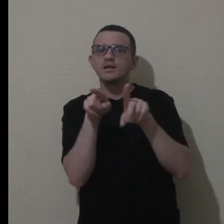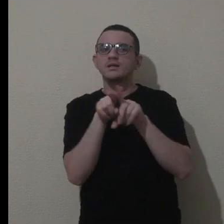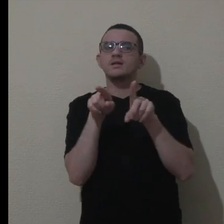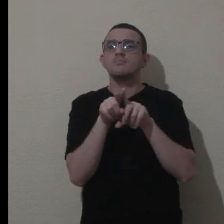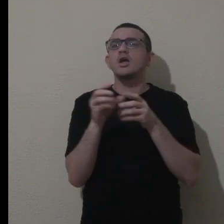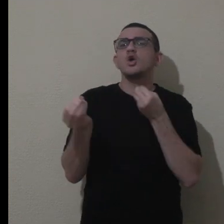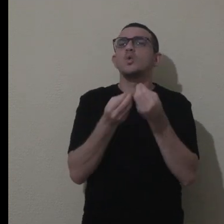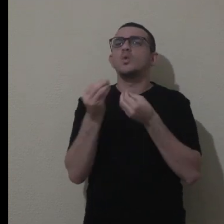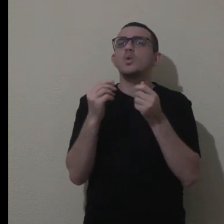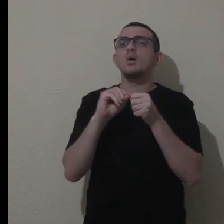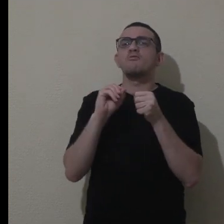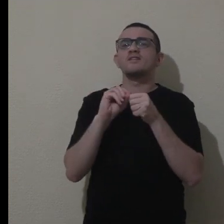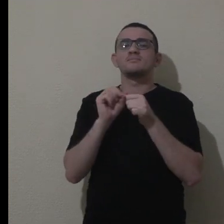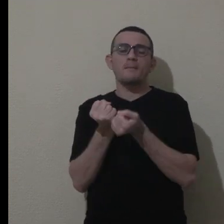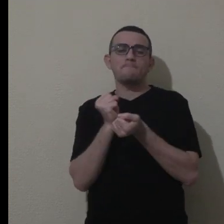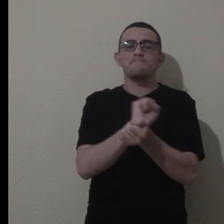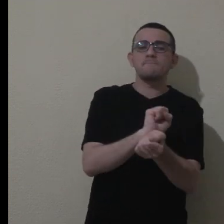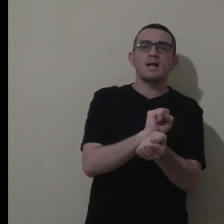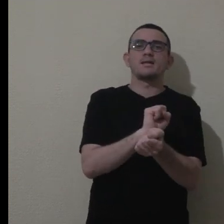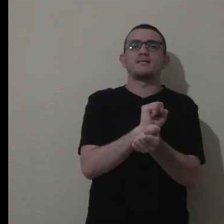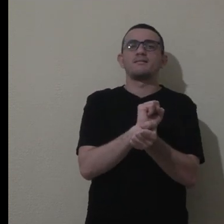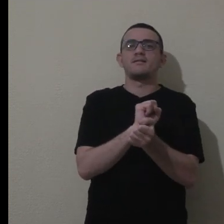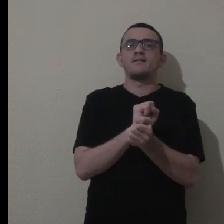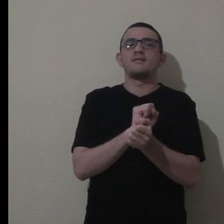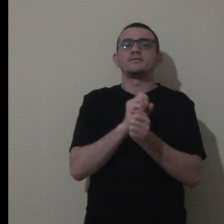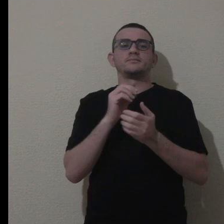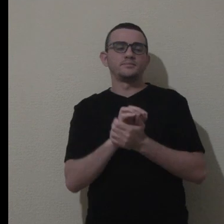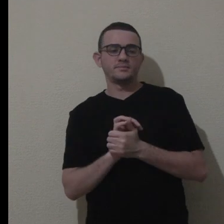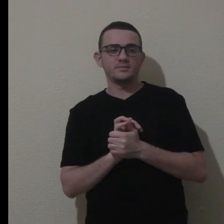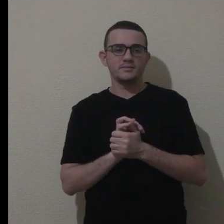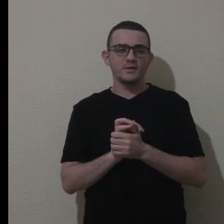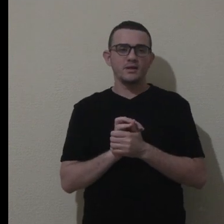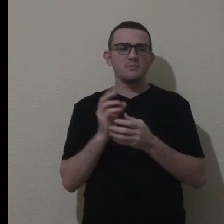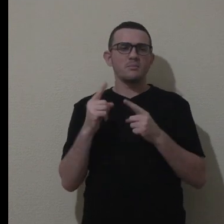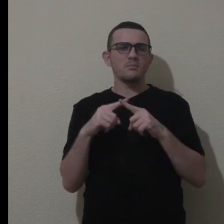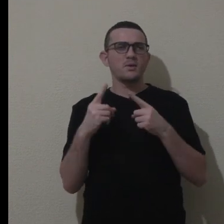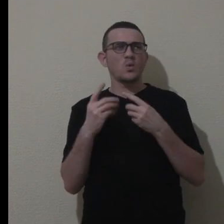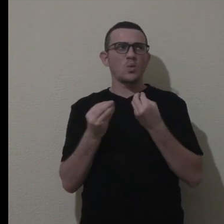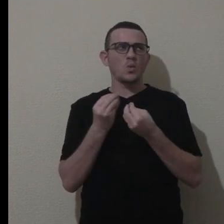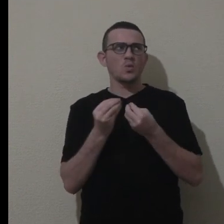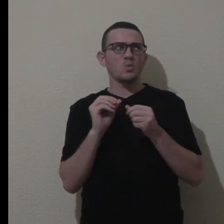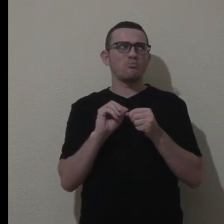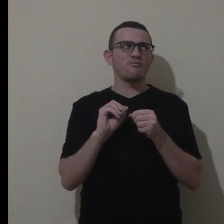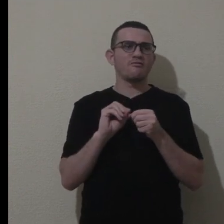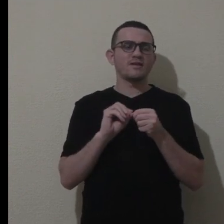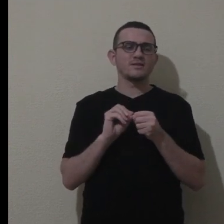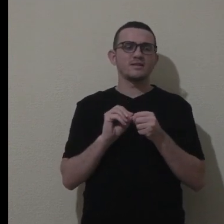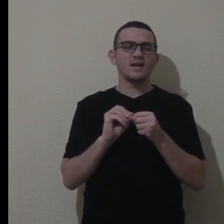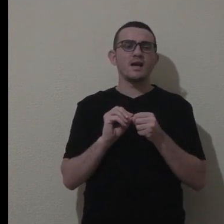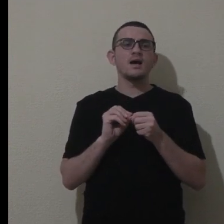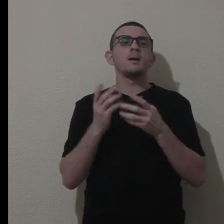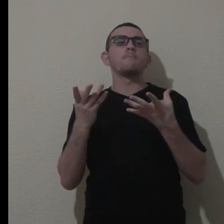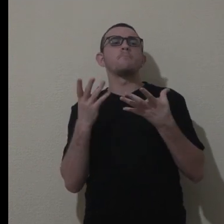sobretudo, em buscar algum mecanismo para segurar, fazer a poupança cerebral, né? Você deve estar se pensando, cara, então como que eu